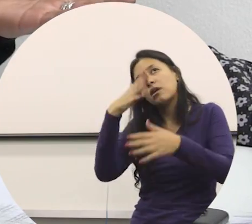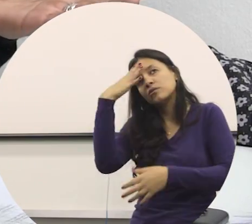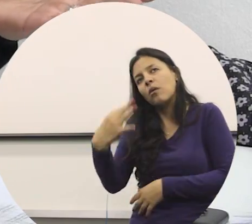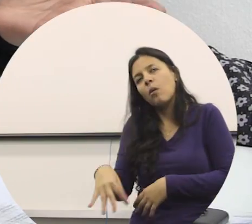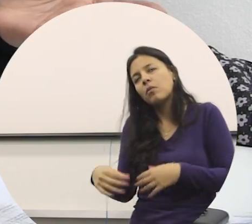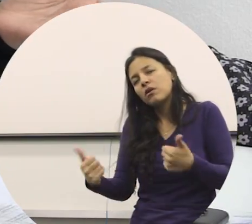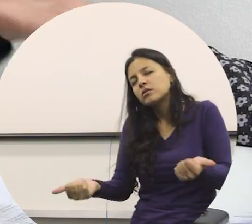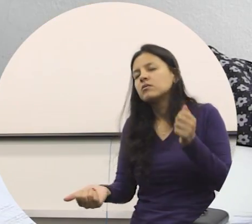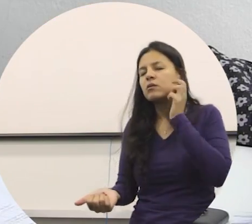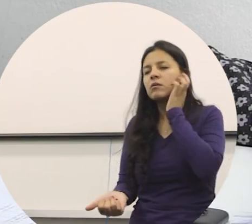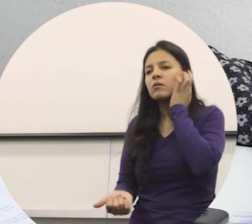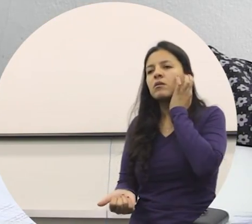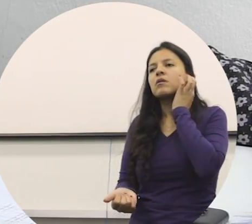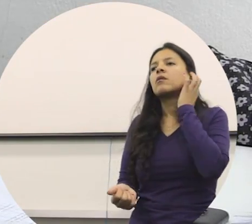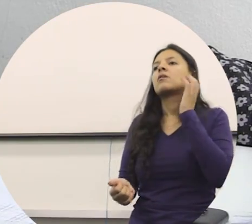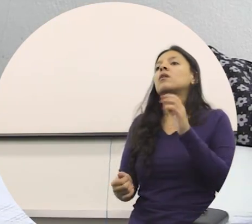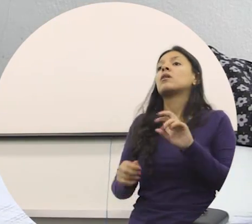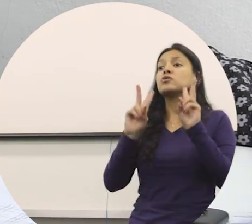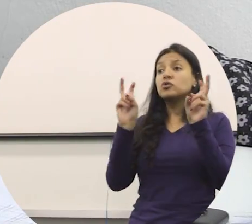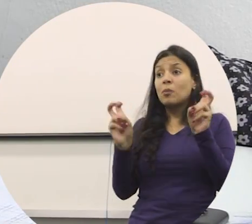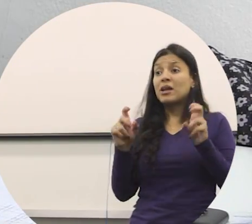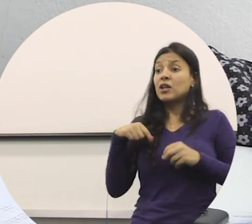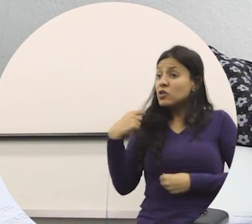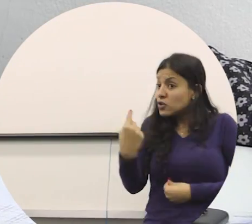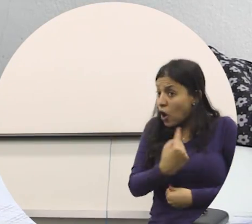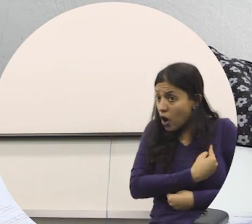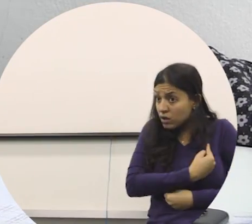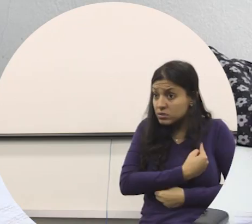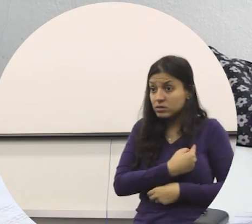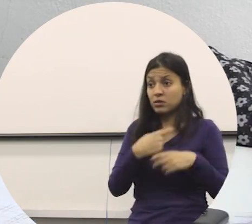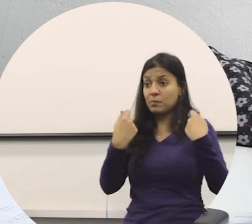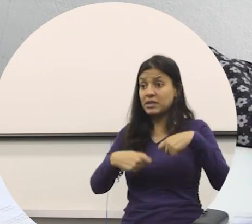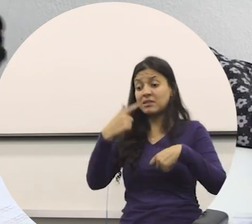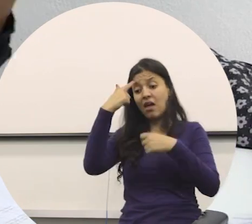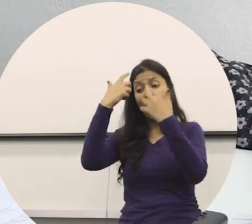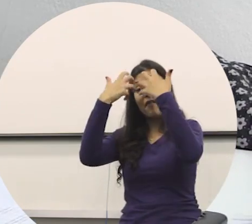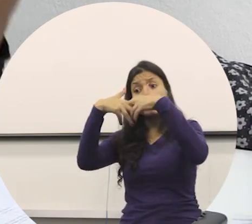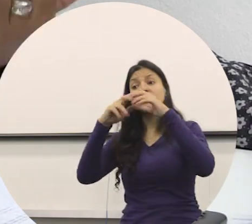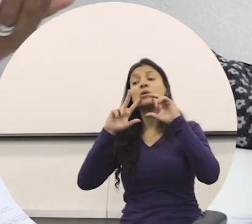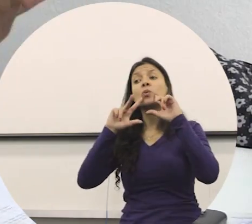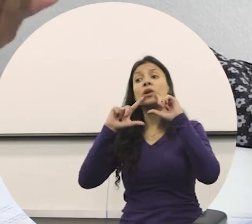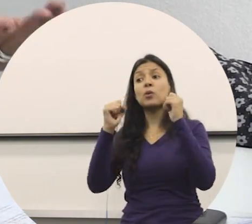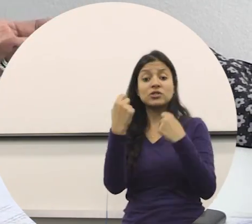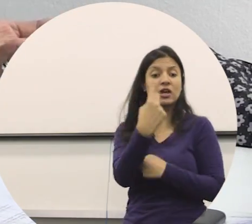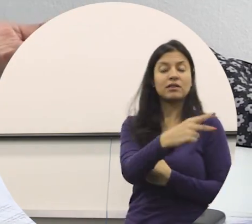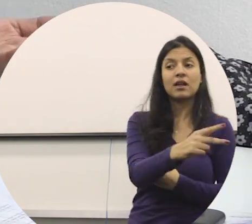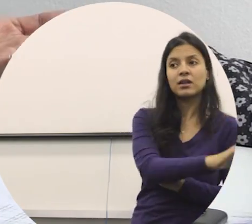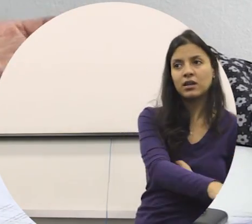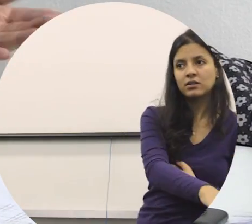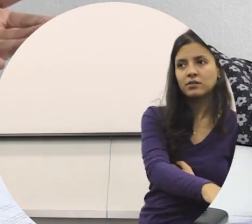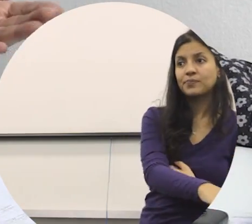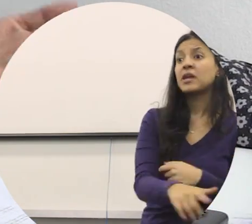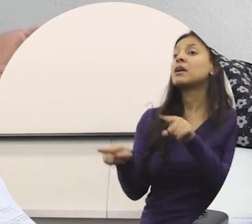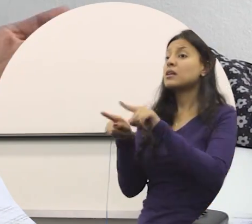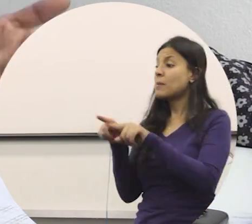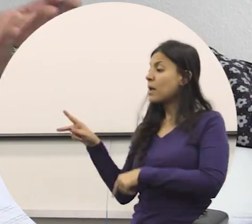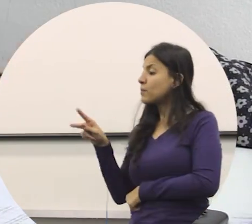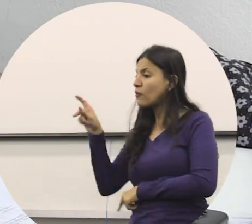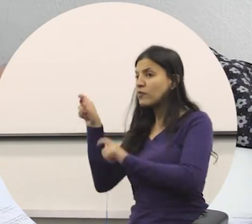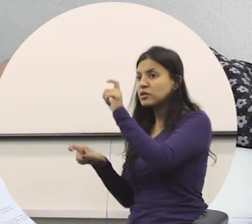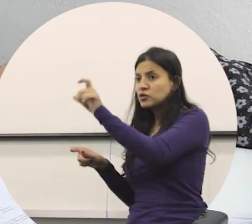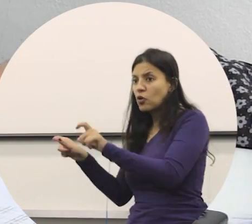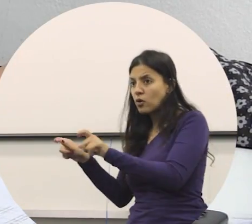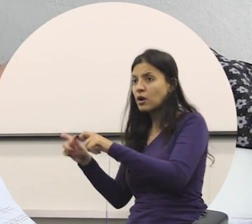compreensão sobre a reflexão linguística que a gente precisa ter com essas crianças, com os nossos colegas, os educadores que lá estão